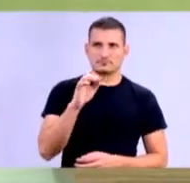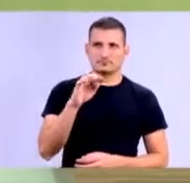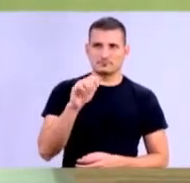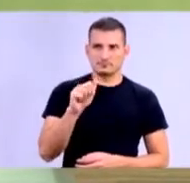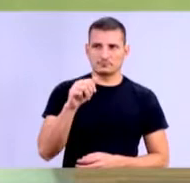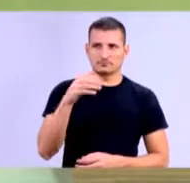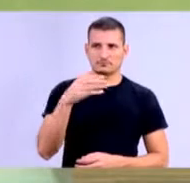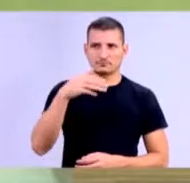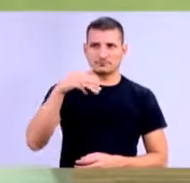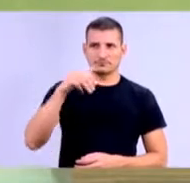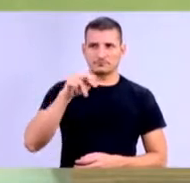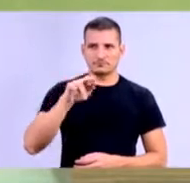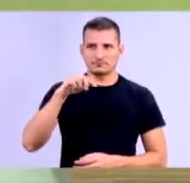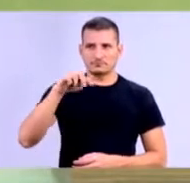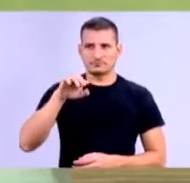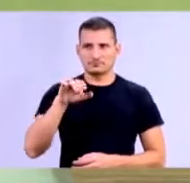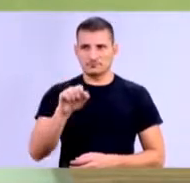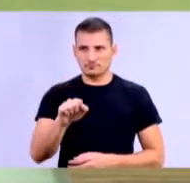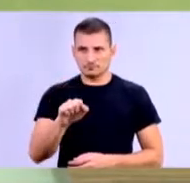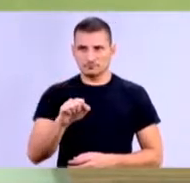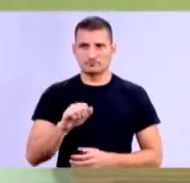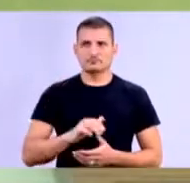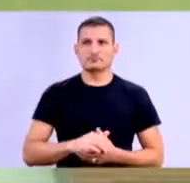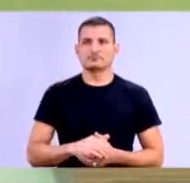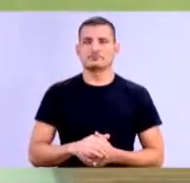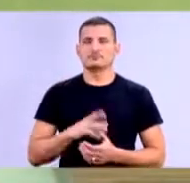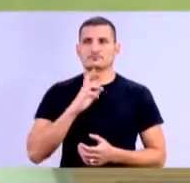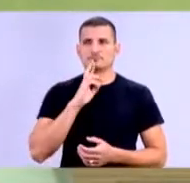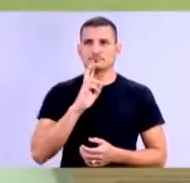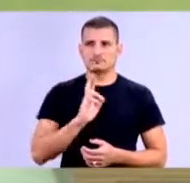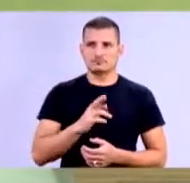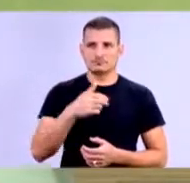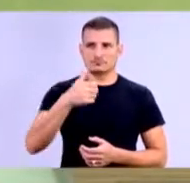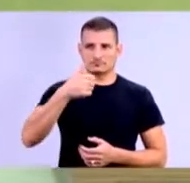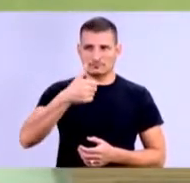temos participação nessa primeira pergunta.